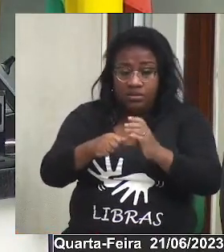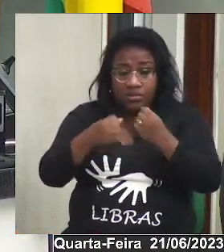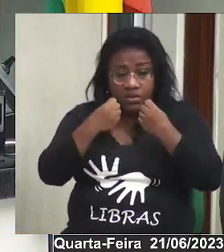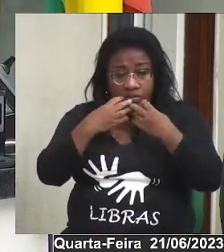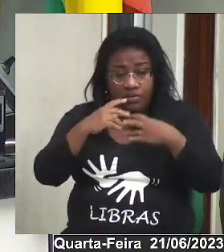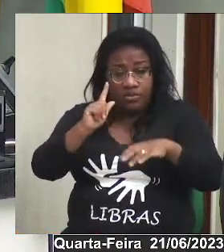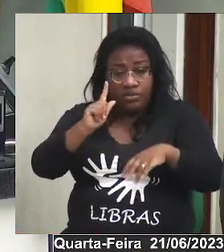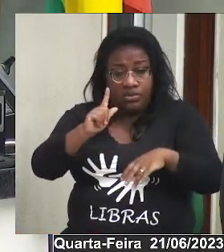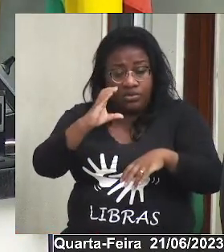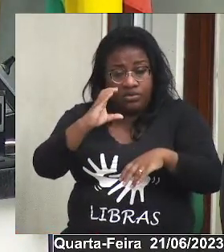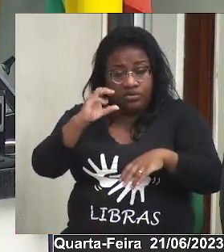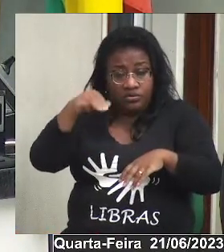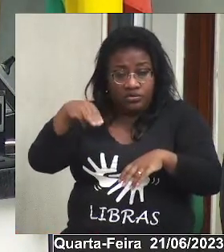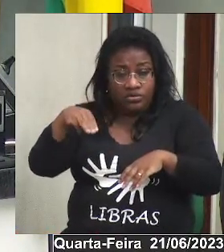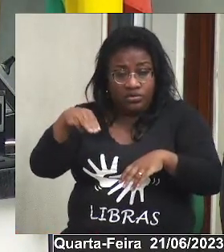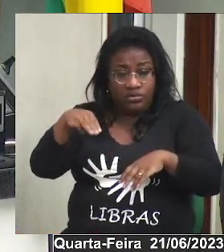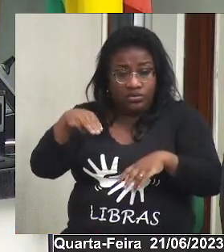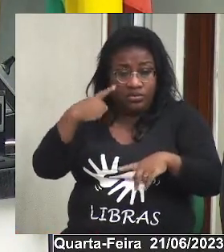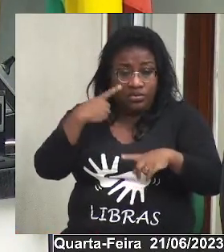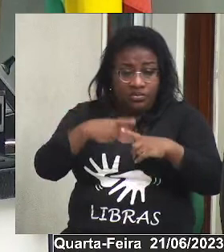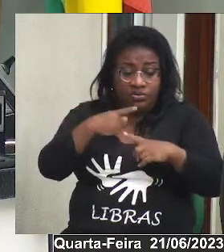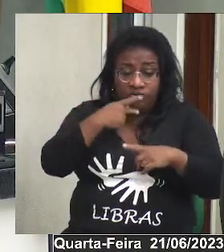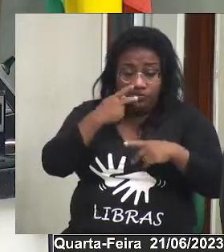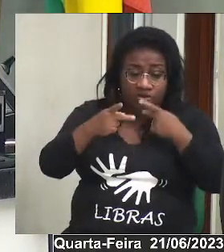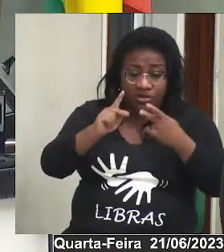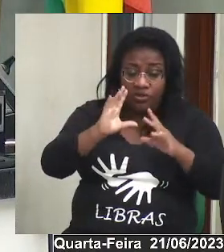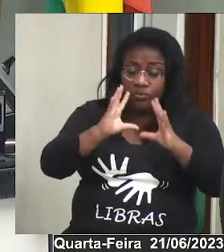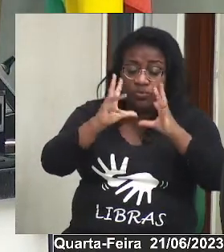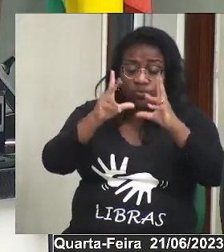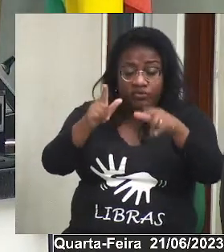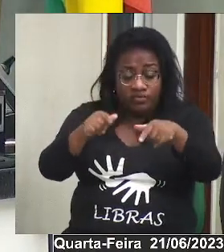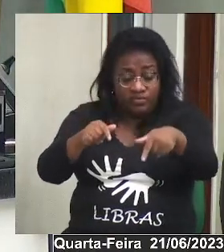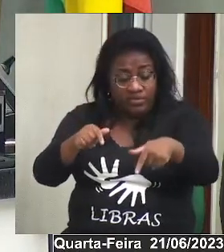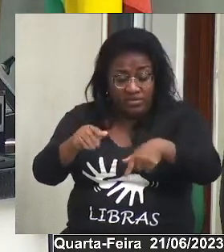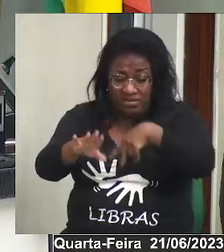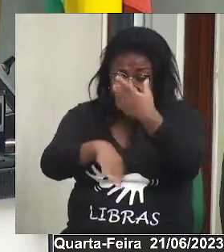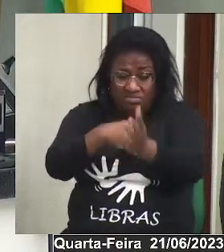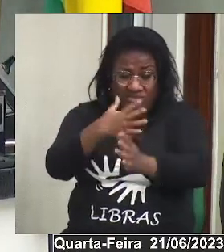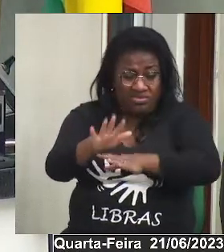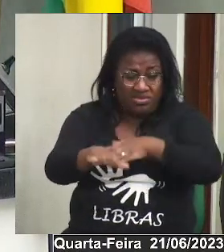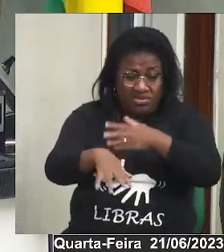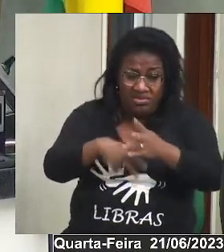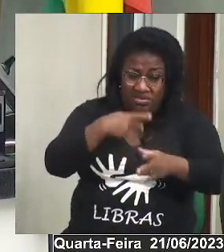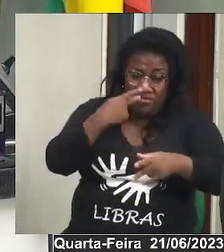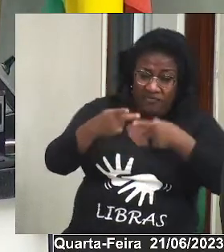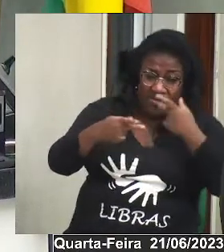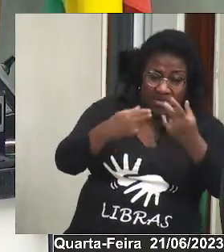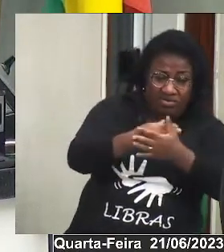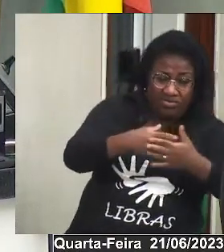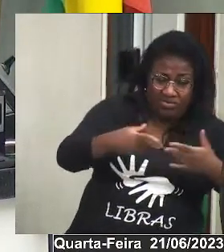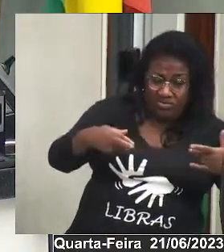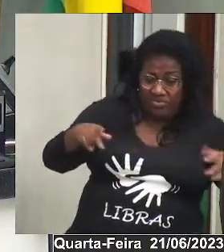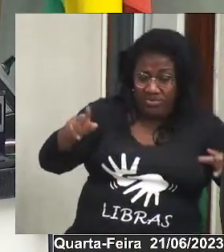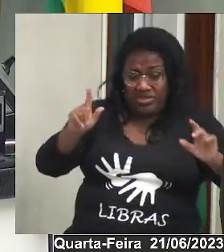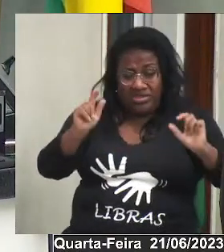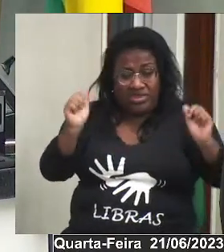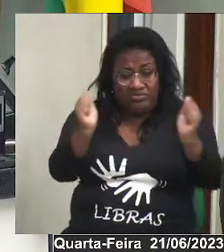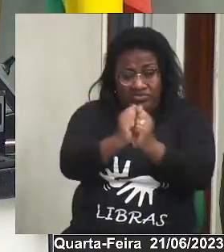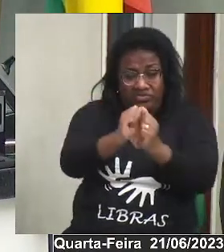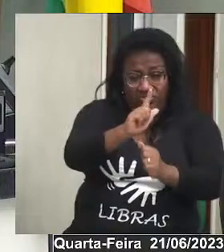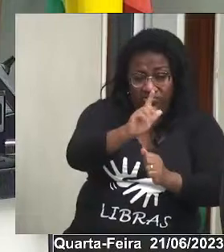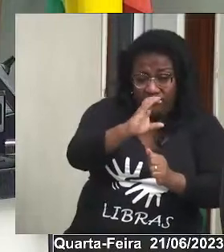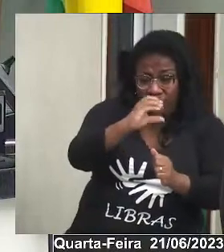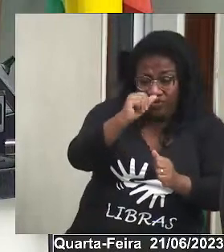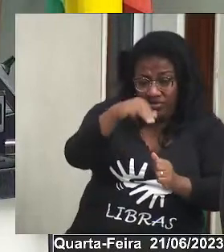engraçado. Por isso que eu falo que a fala do senhor, ela capota. Ela não faz curva. O senhor fala que está do lado da